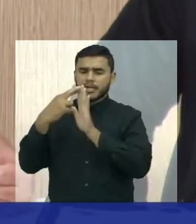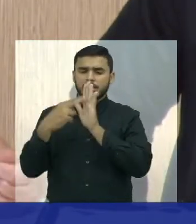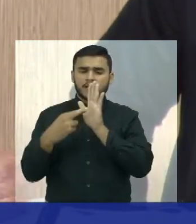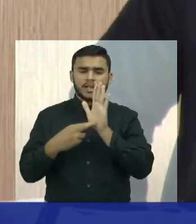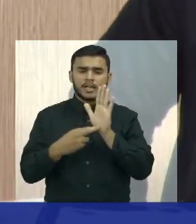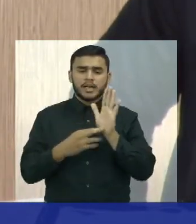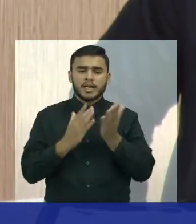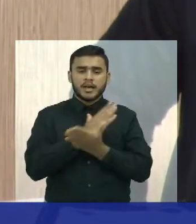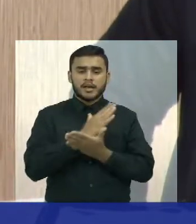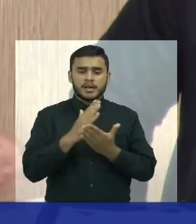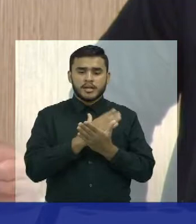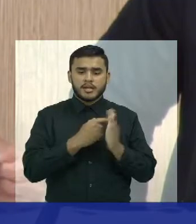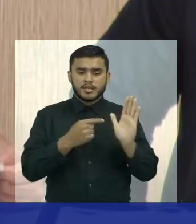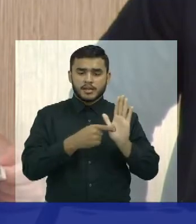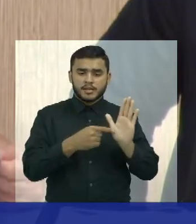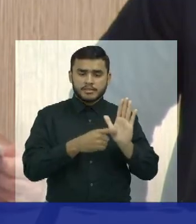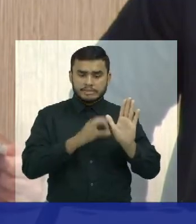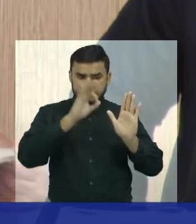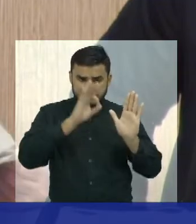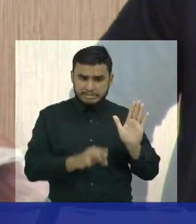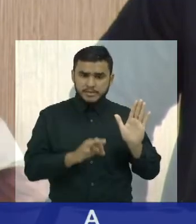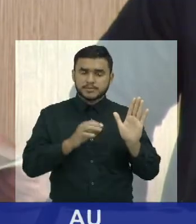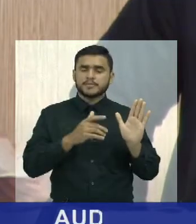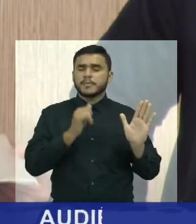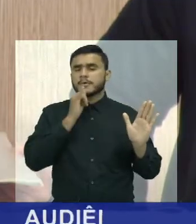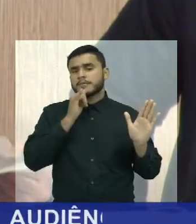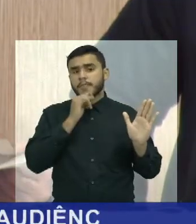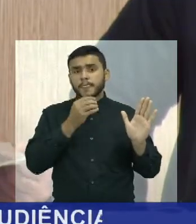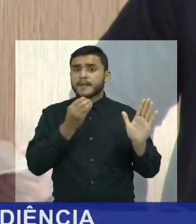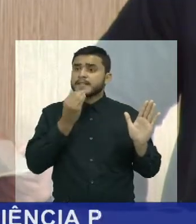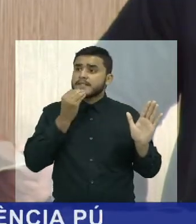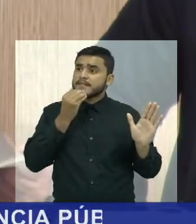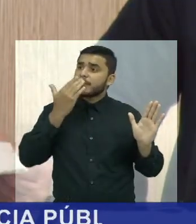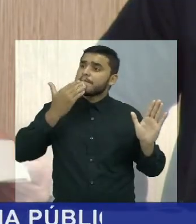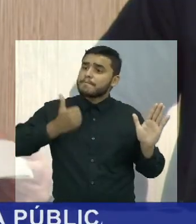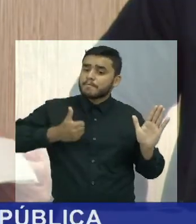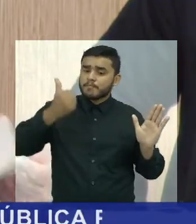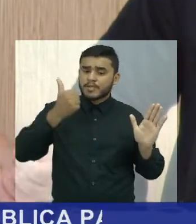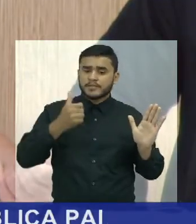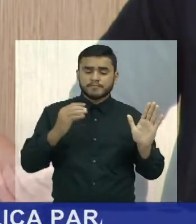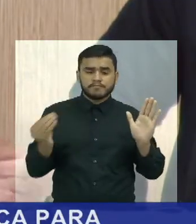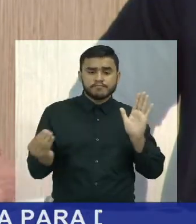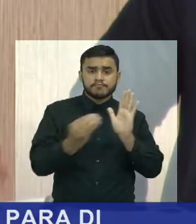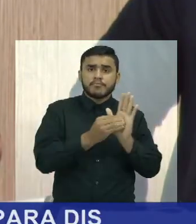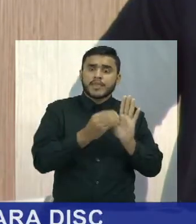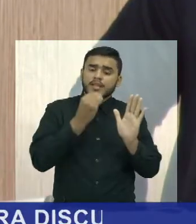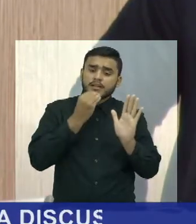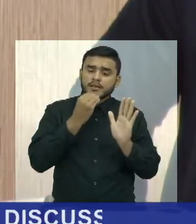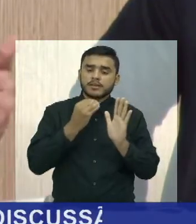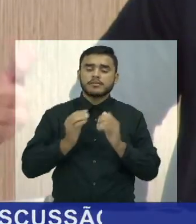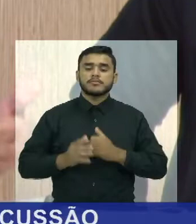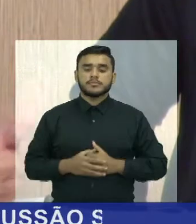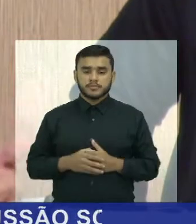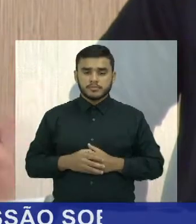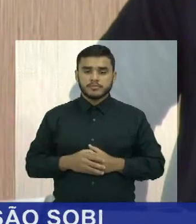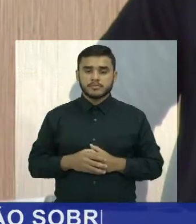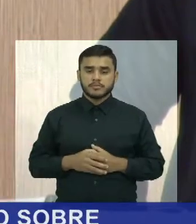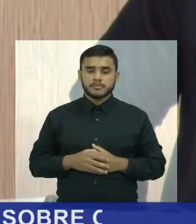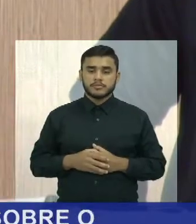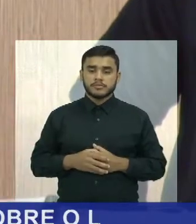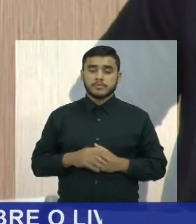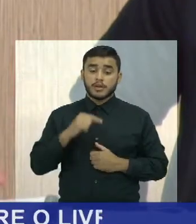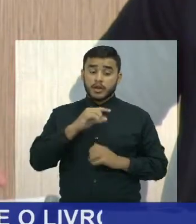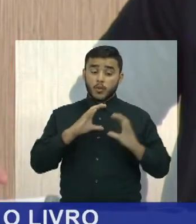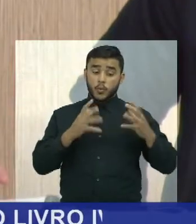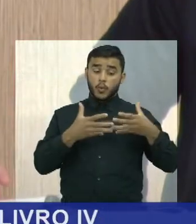a gente acha que não foi tão bem sucedida como poderia ter sido, uma melhoria. A gente pode propor essa